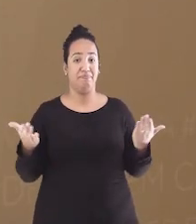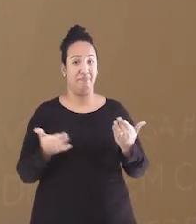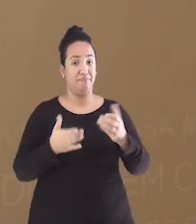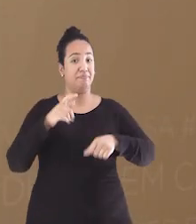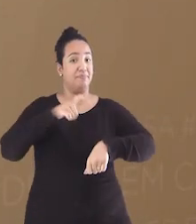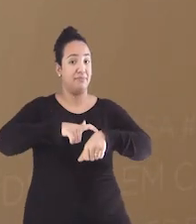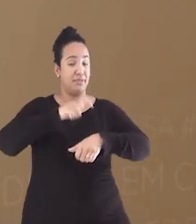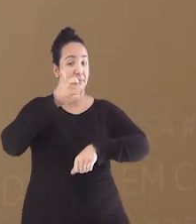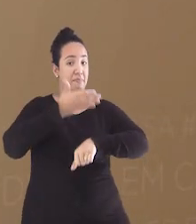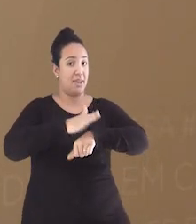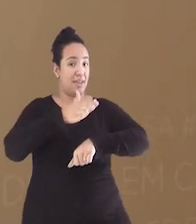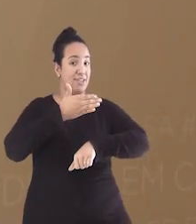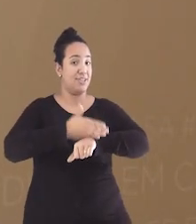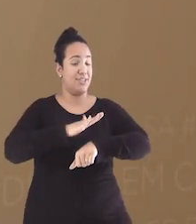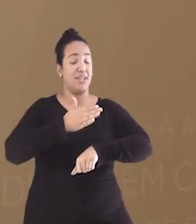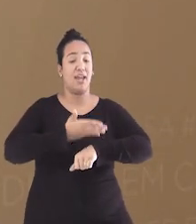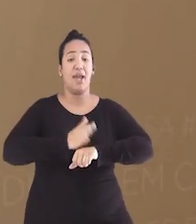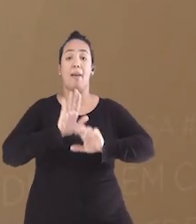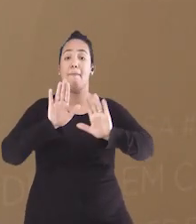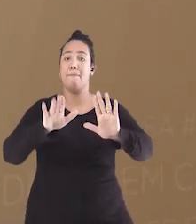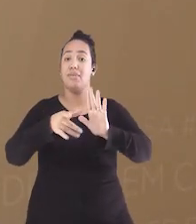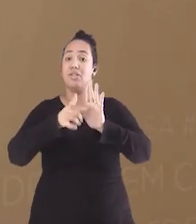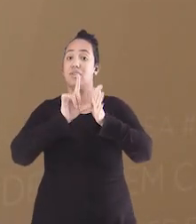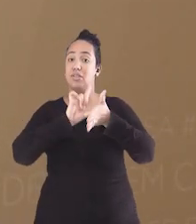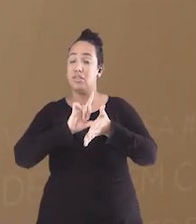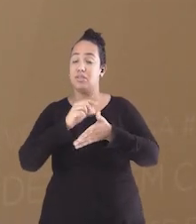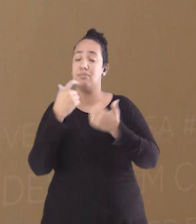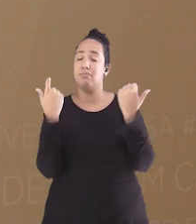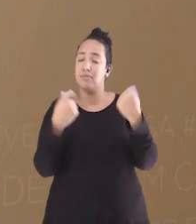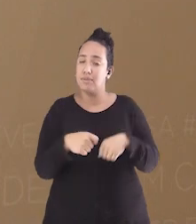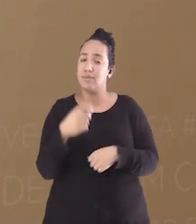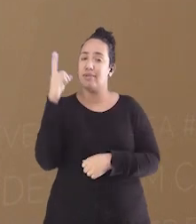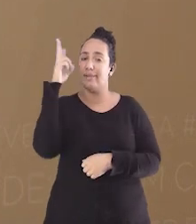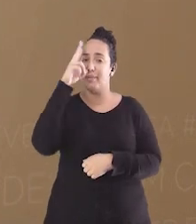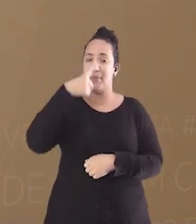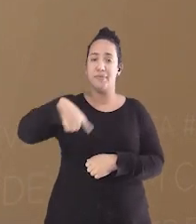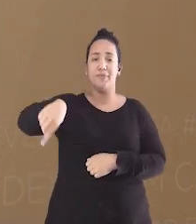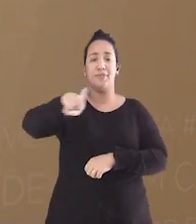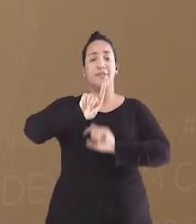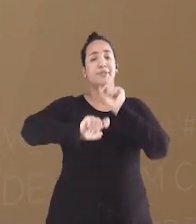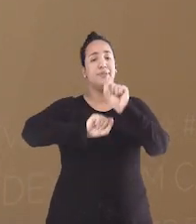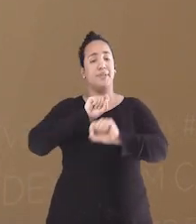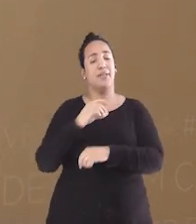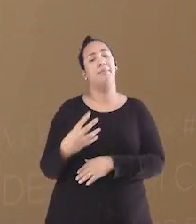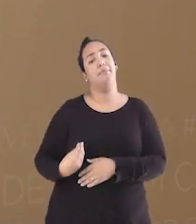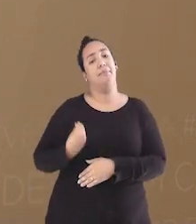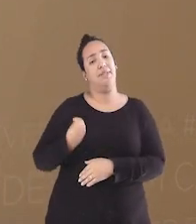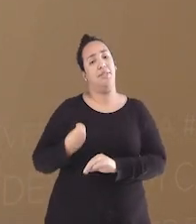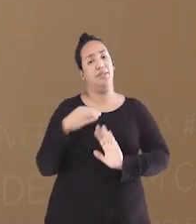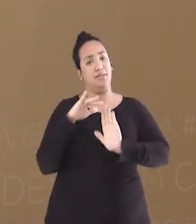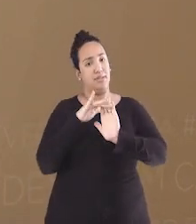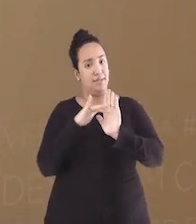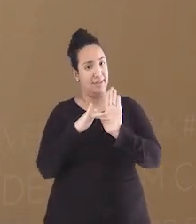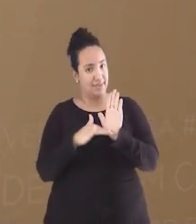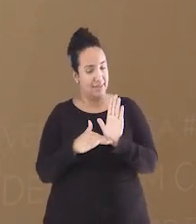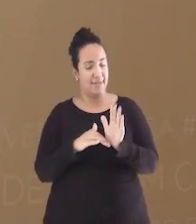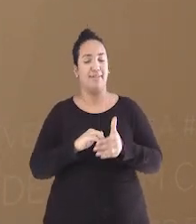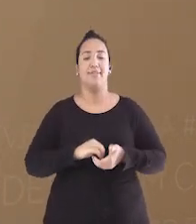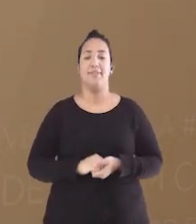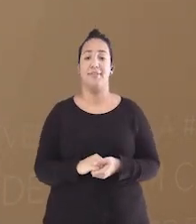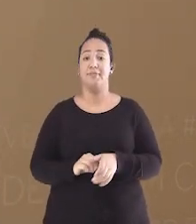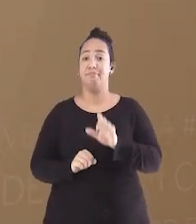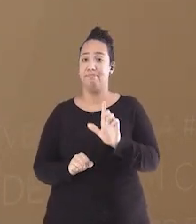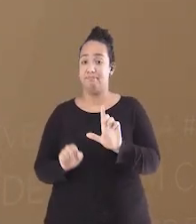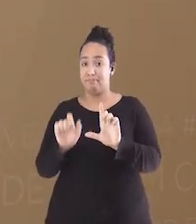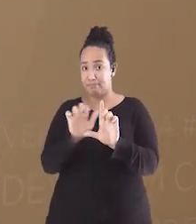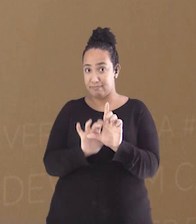Hora de praticar o que aprendemos. Mas antes, preciso te lembrar de colocar seu nome na lista de presença.